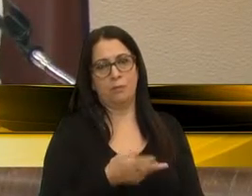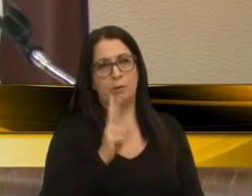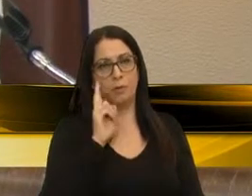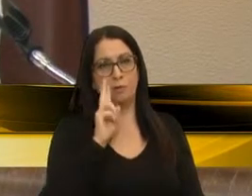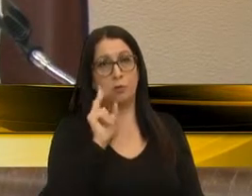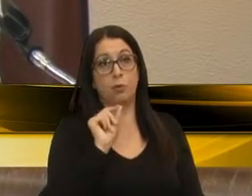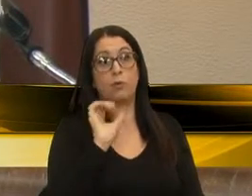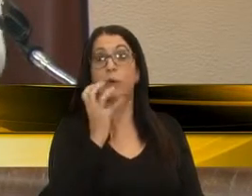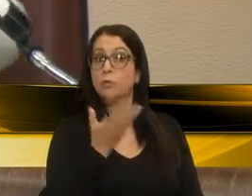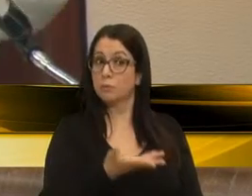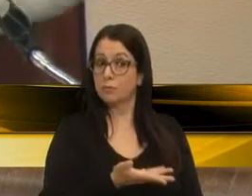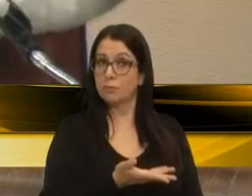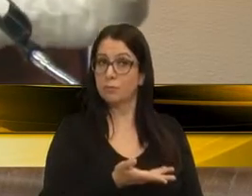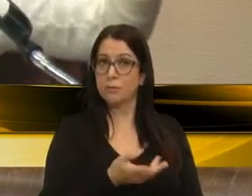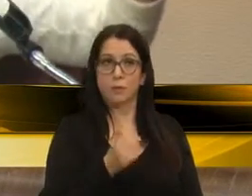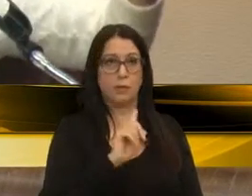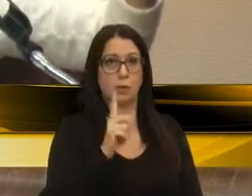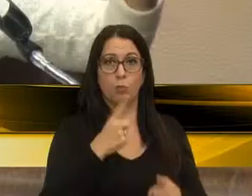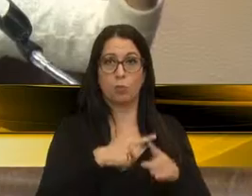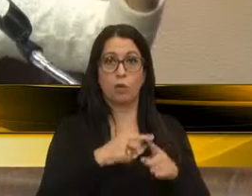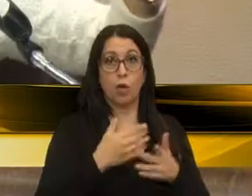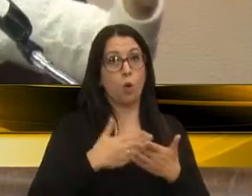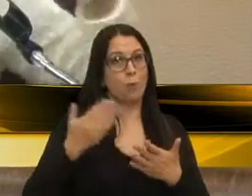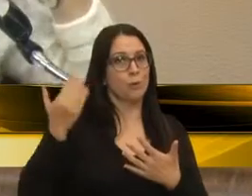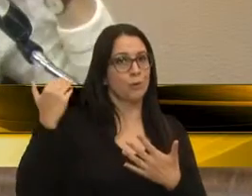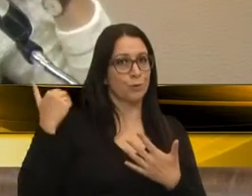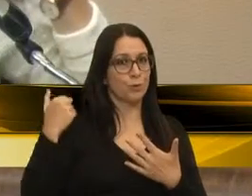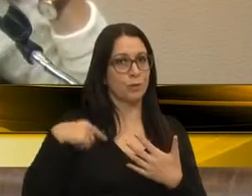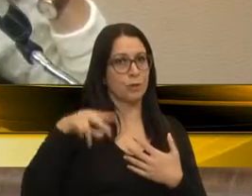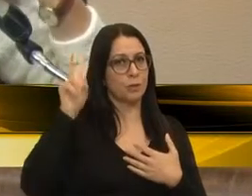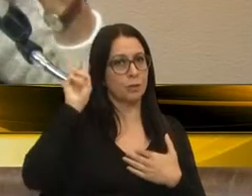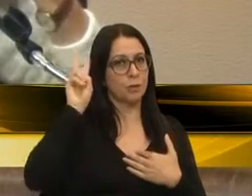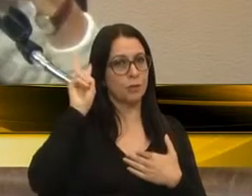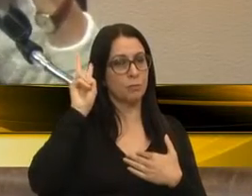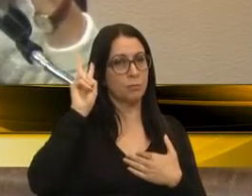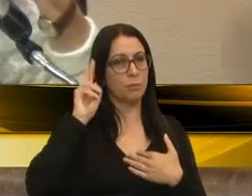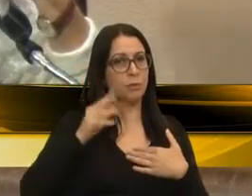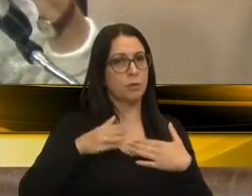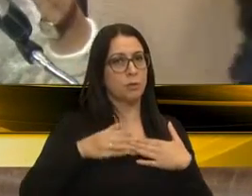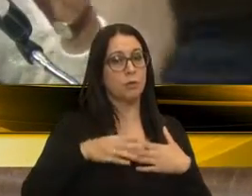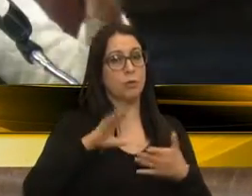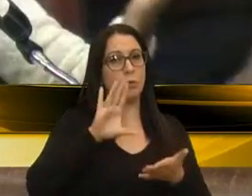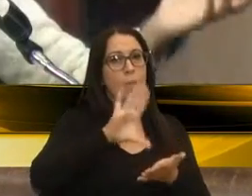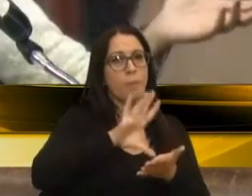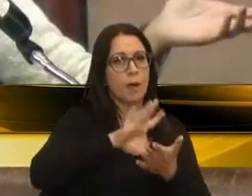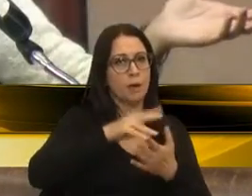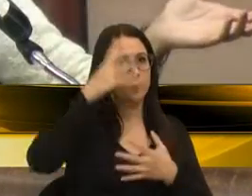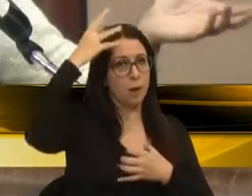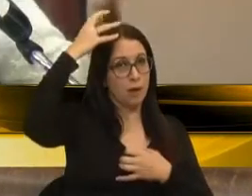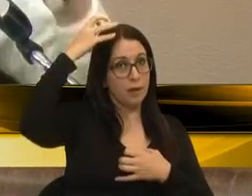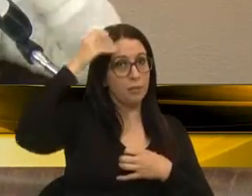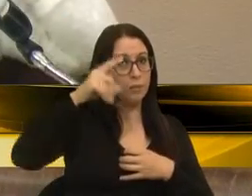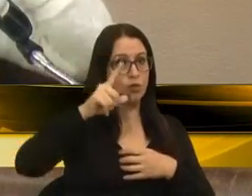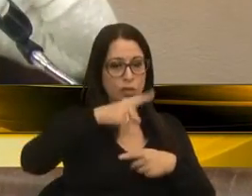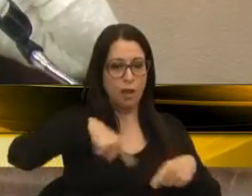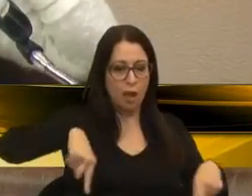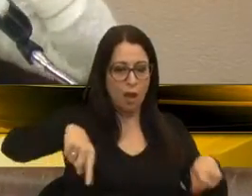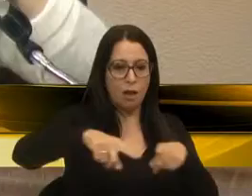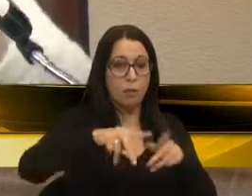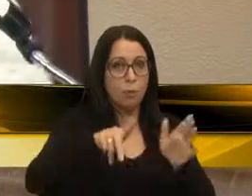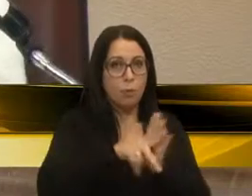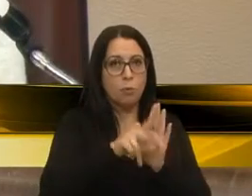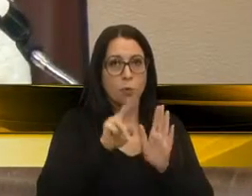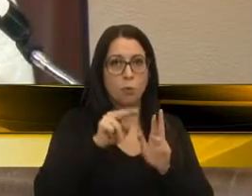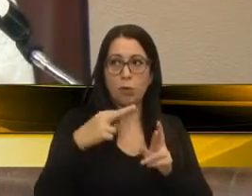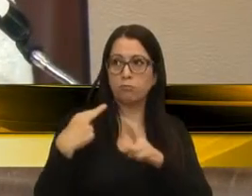os efeitos, mas não por que que gerou. Eu lembro do. A gente lembra do Parque dos Macaquinhos, com aquela lagoa. Eu nunca